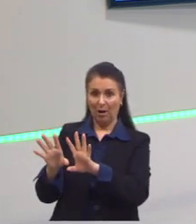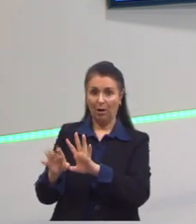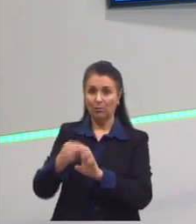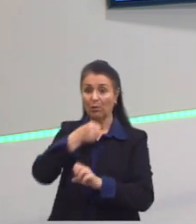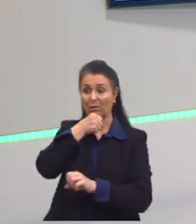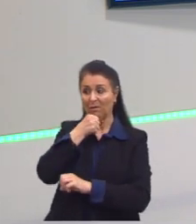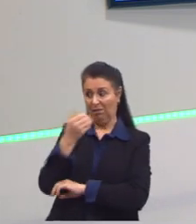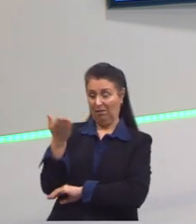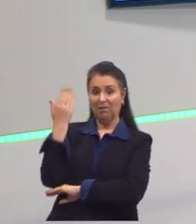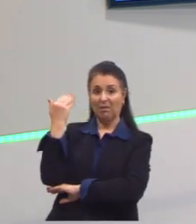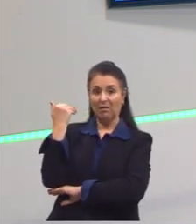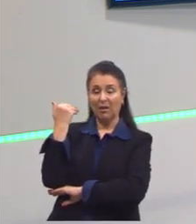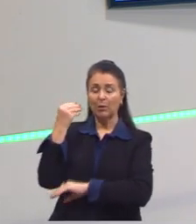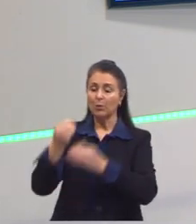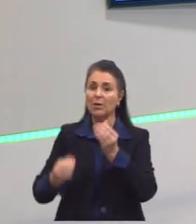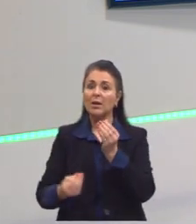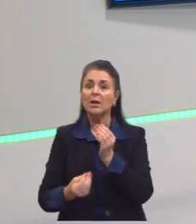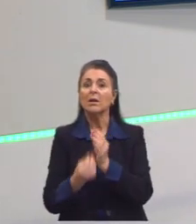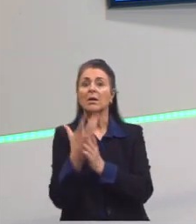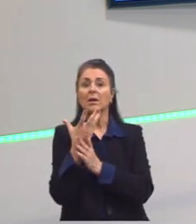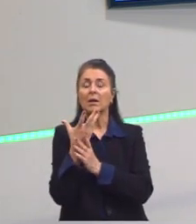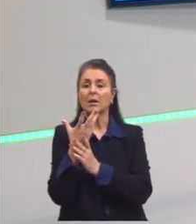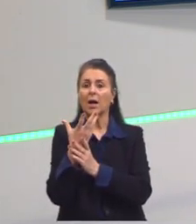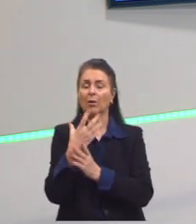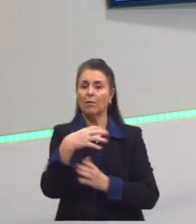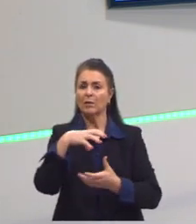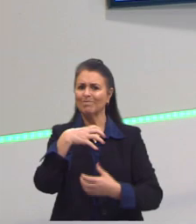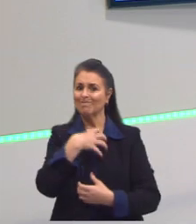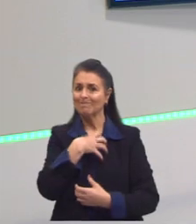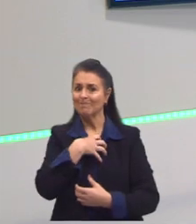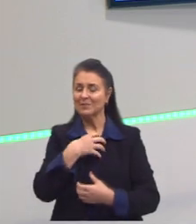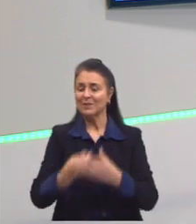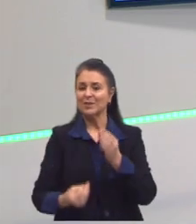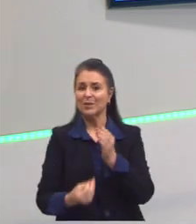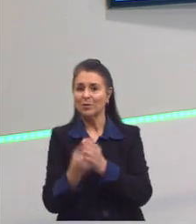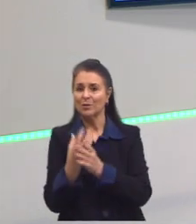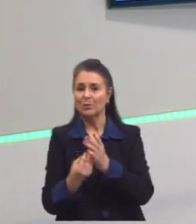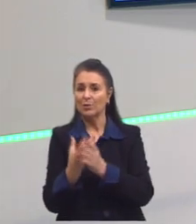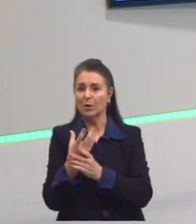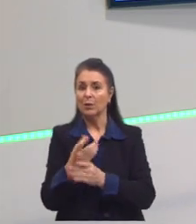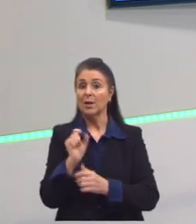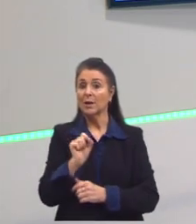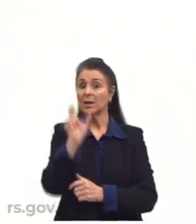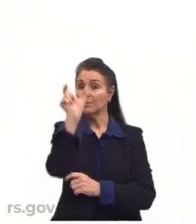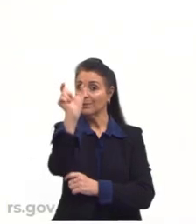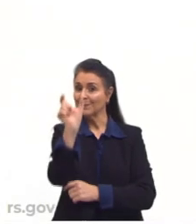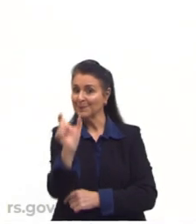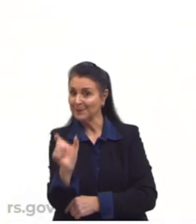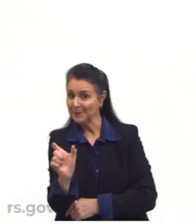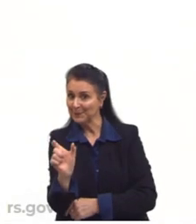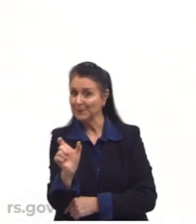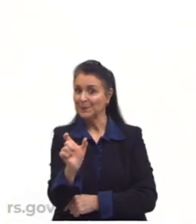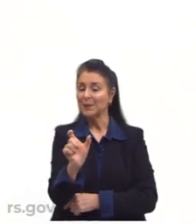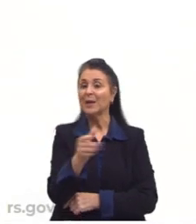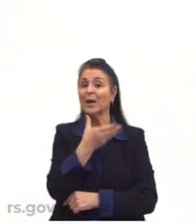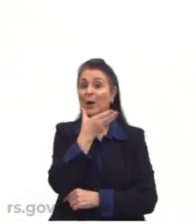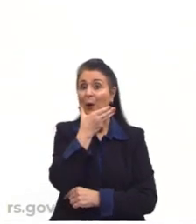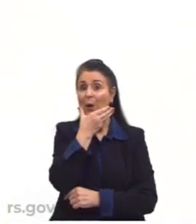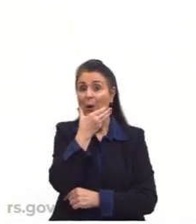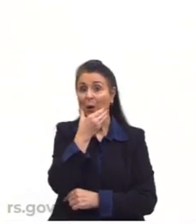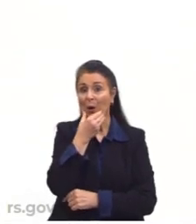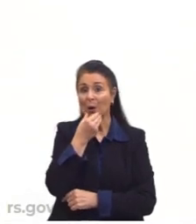criar novos forma sair de produção e o grande a grande pessoa né o grande cara é isso